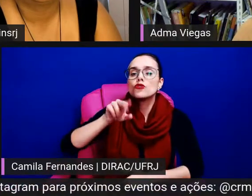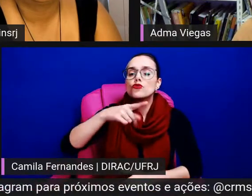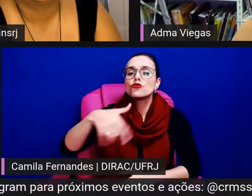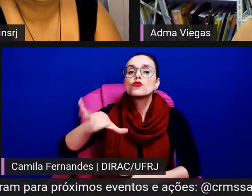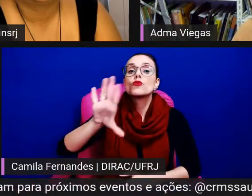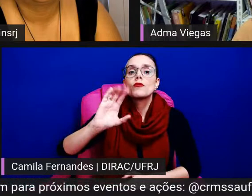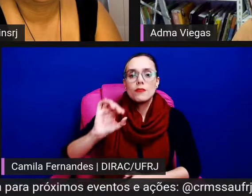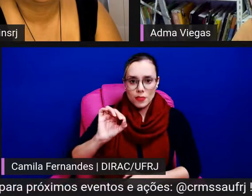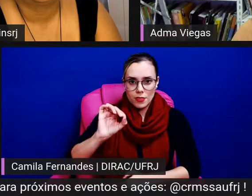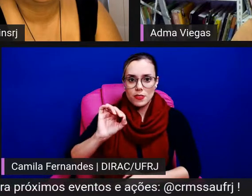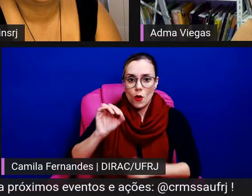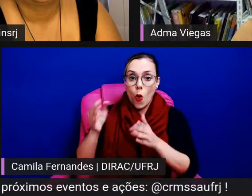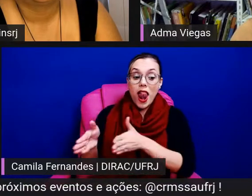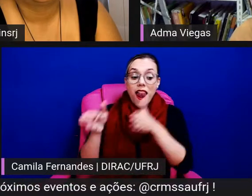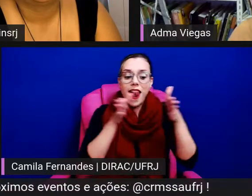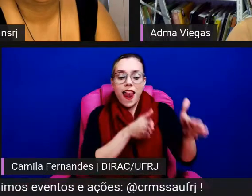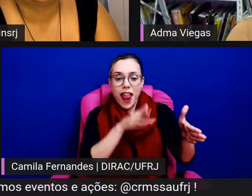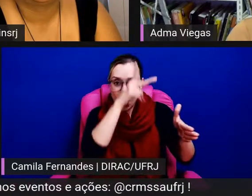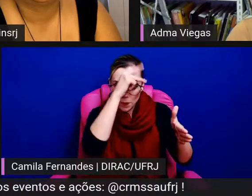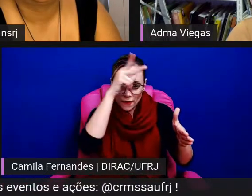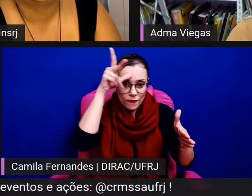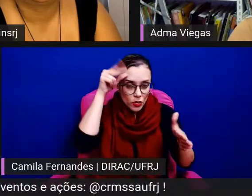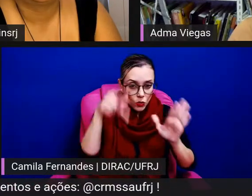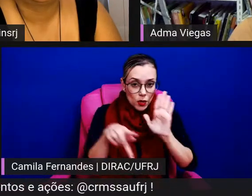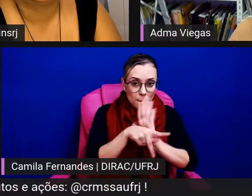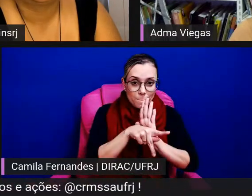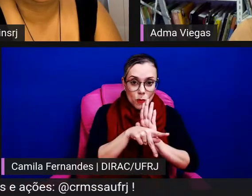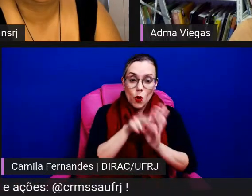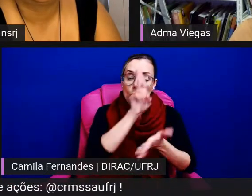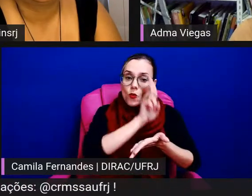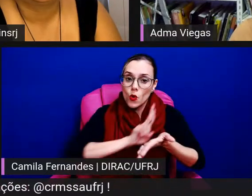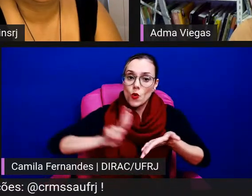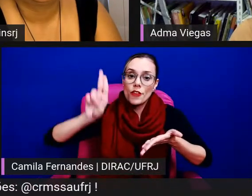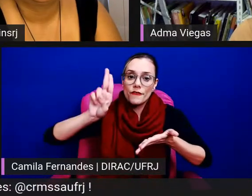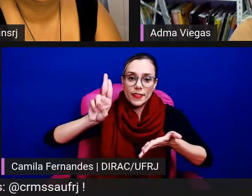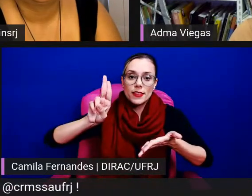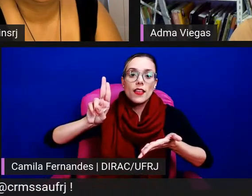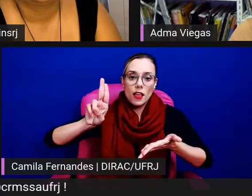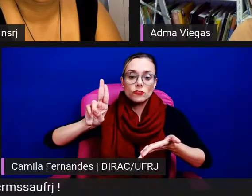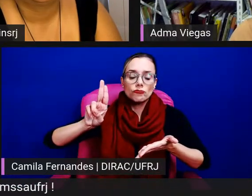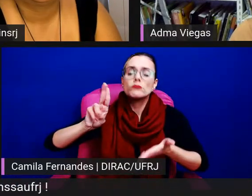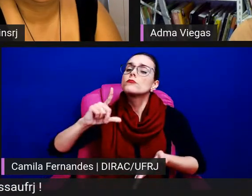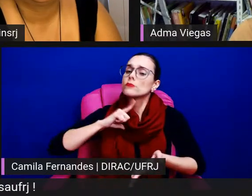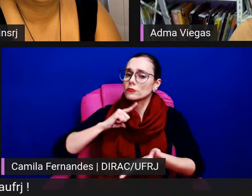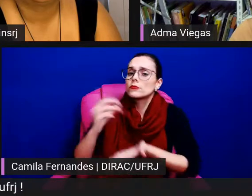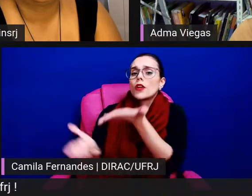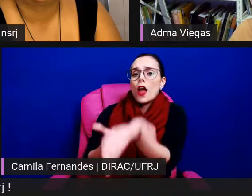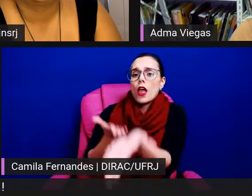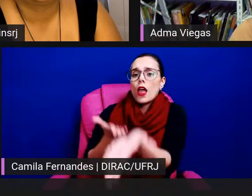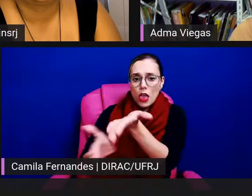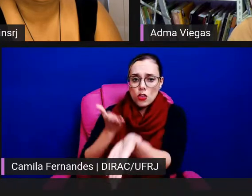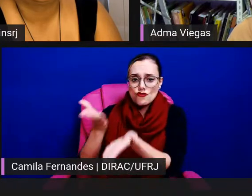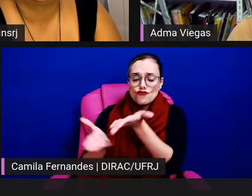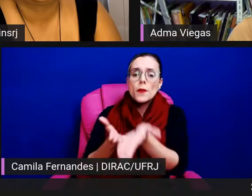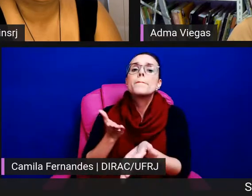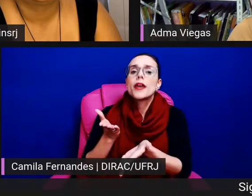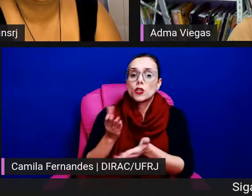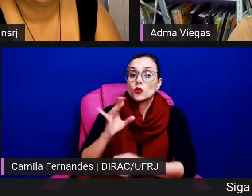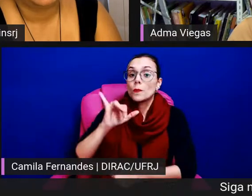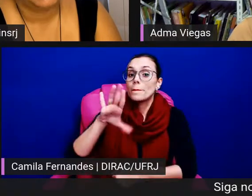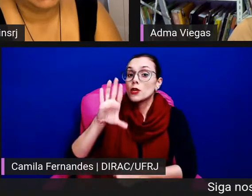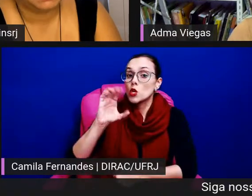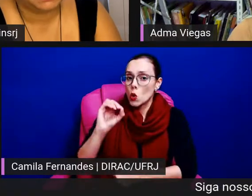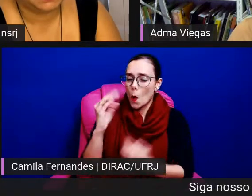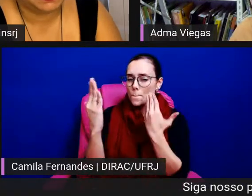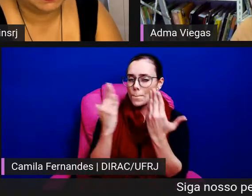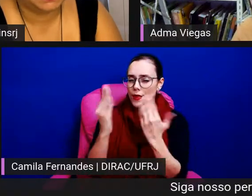ao lado da Prefeitura Universitária. Nós fornecemos esse atendimento psicossocial,